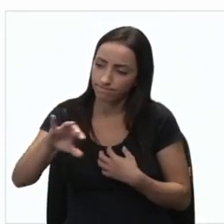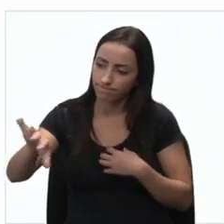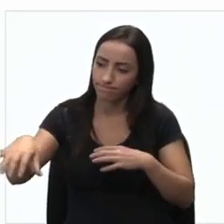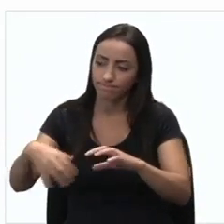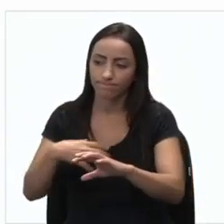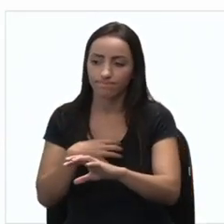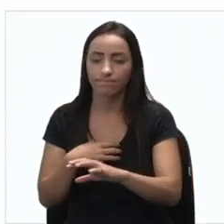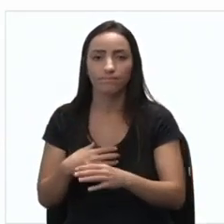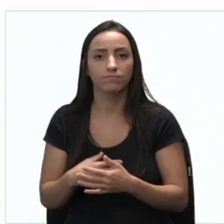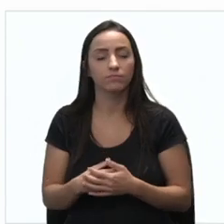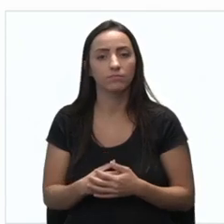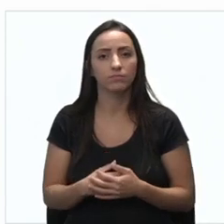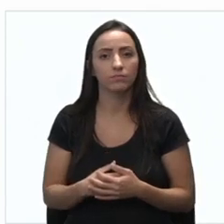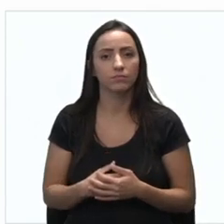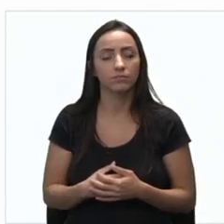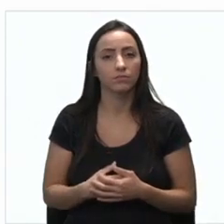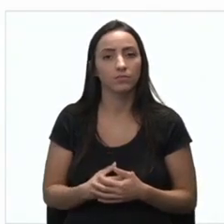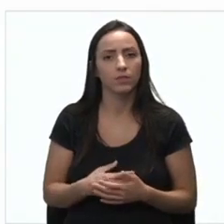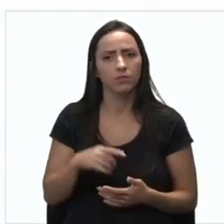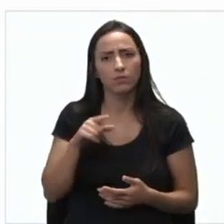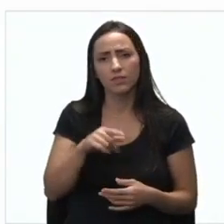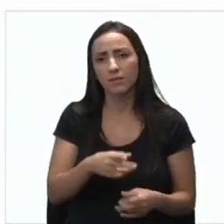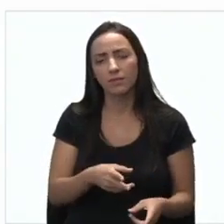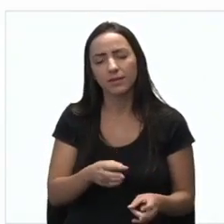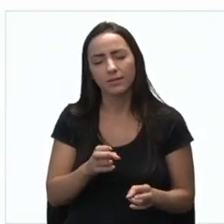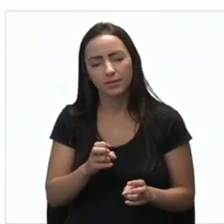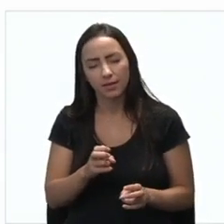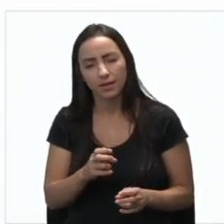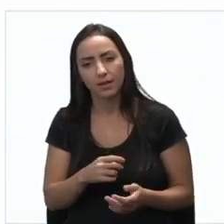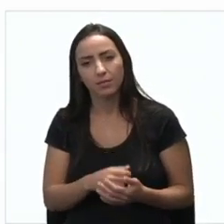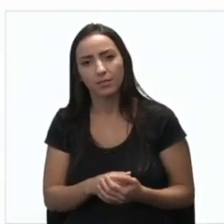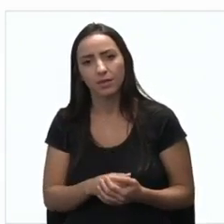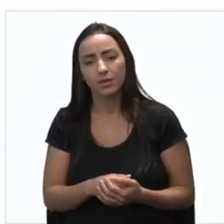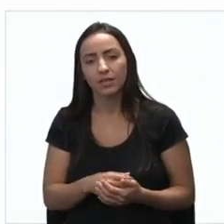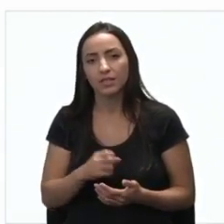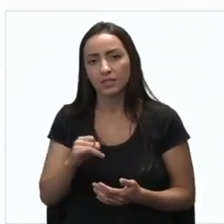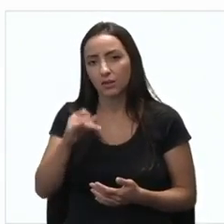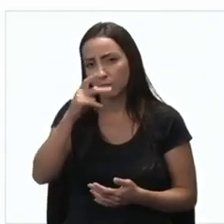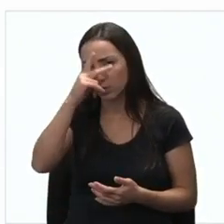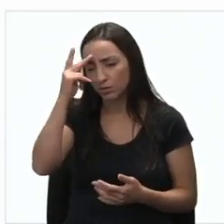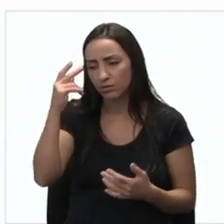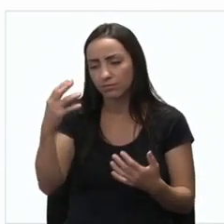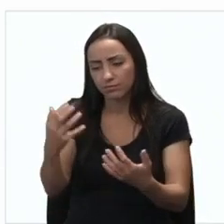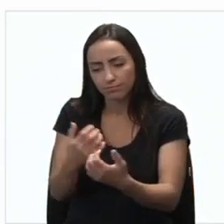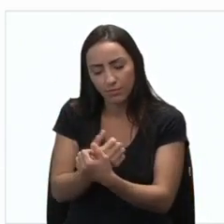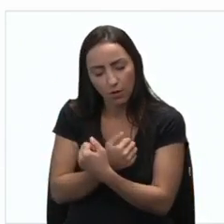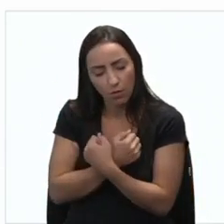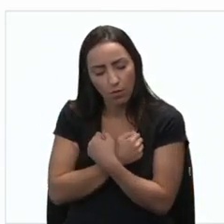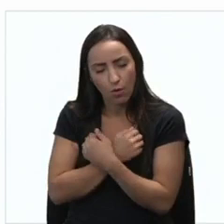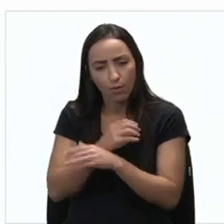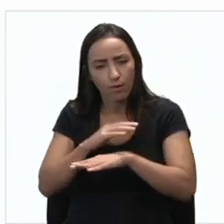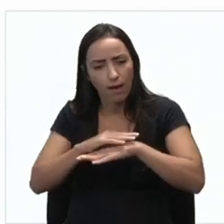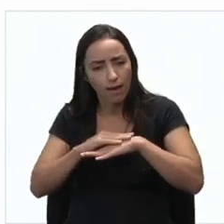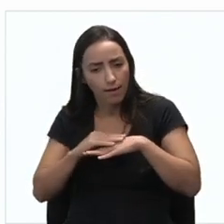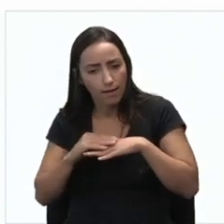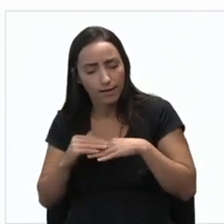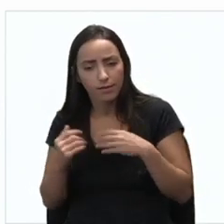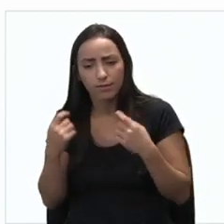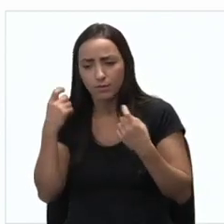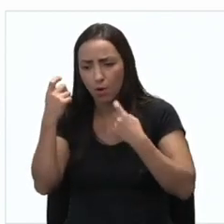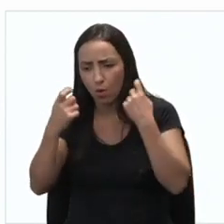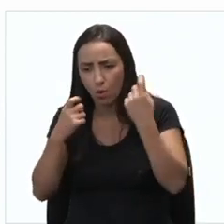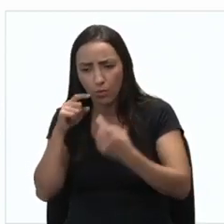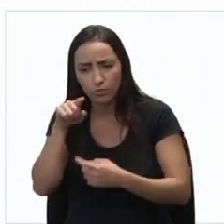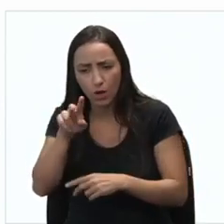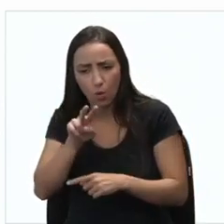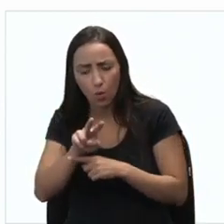afeto. Então, você percebe quando uma pessoa, ela te acolhe com carinho, quando ela se preocupa com você, quando ela cuida